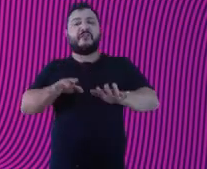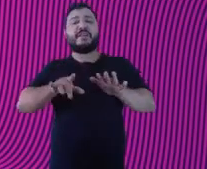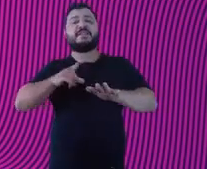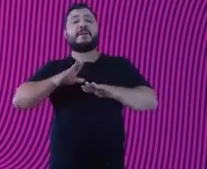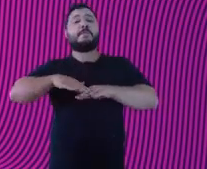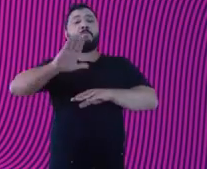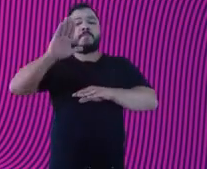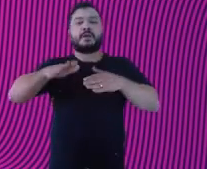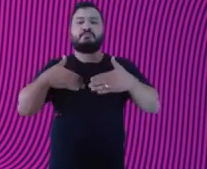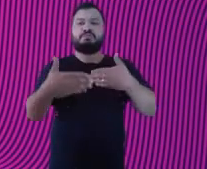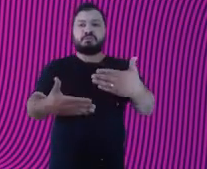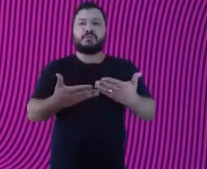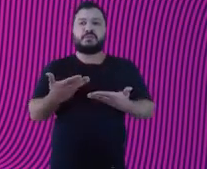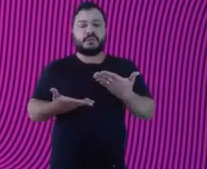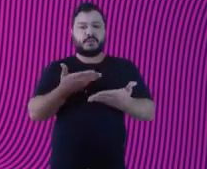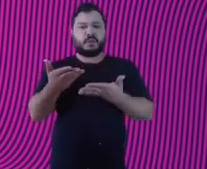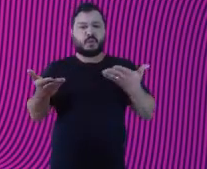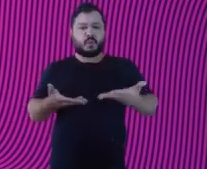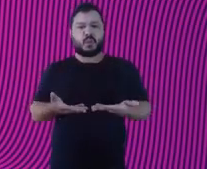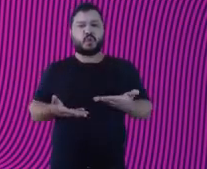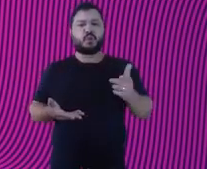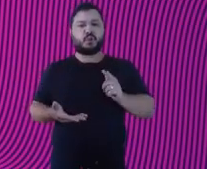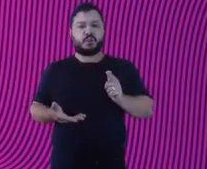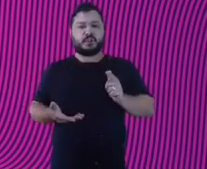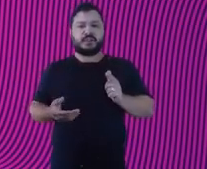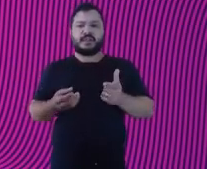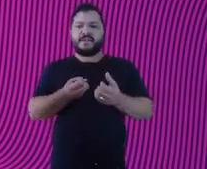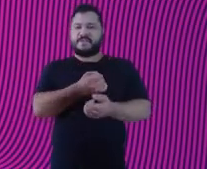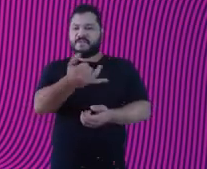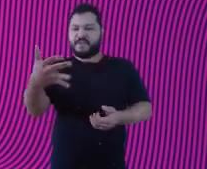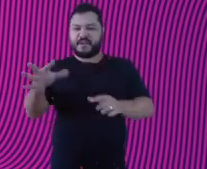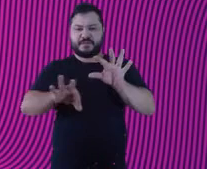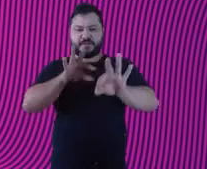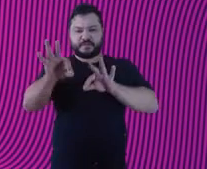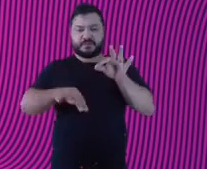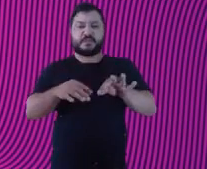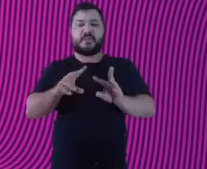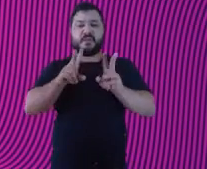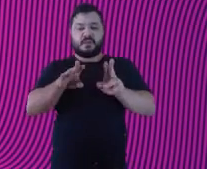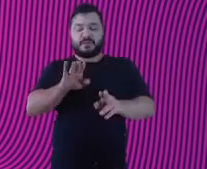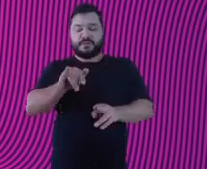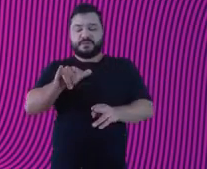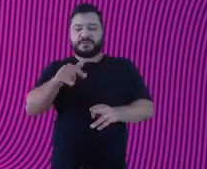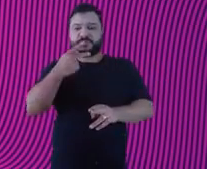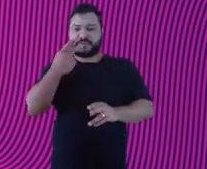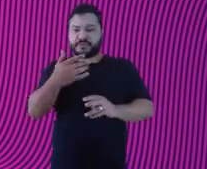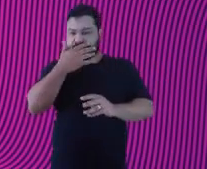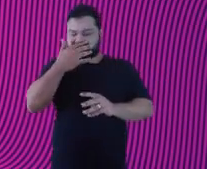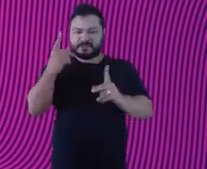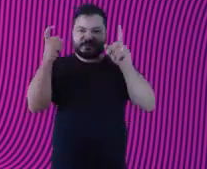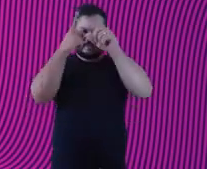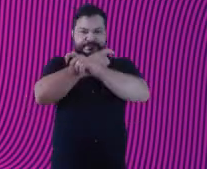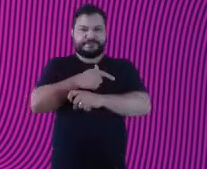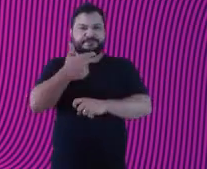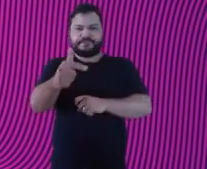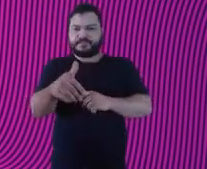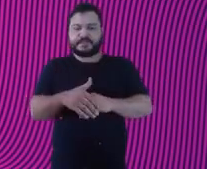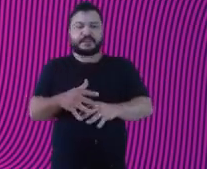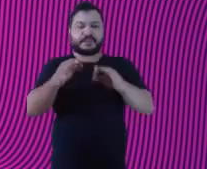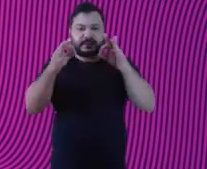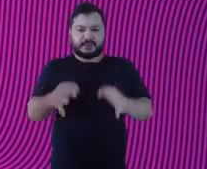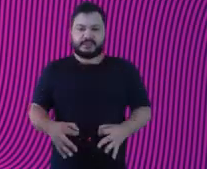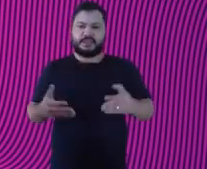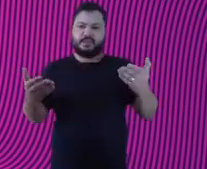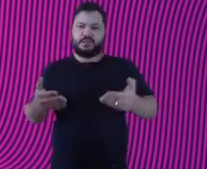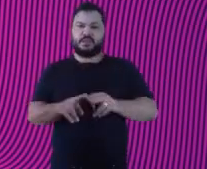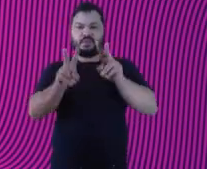avanço de tratamento, né? Hoje a gente tem tantas opções que, como o Bini falou, é difícil não ter certeza hoje em dia em relação